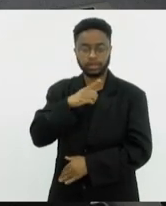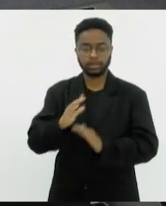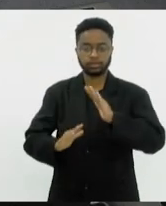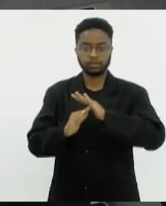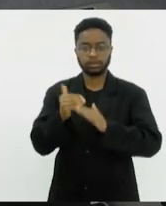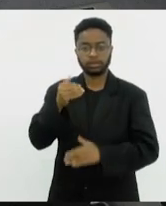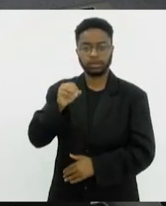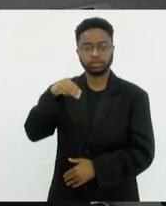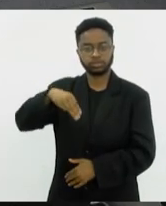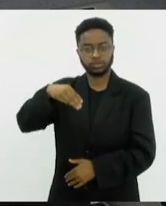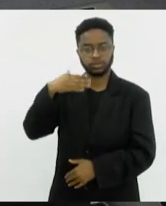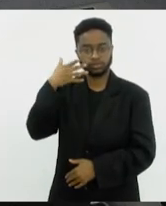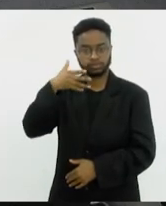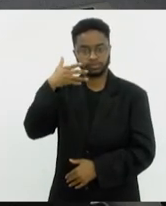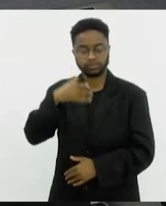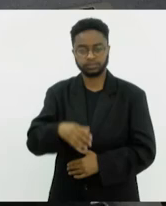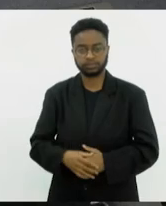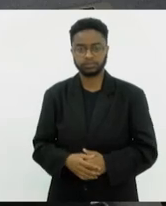dispõe de 10 minutos.